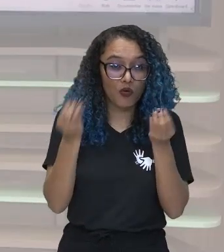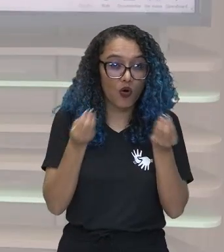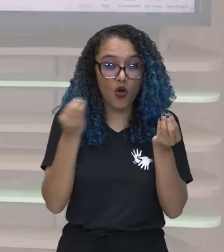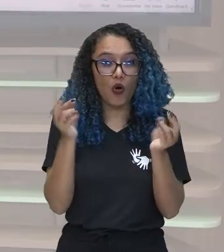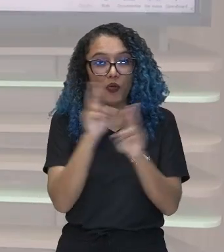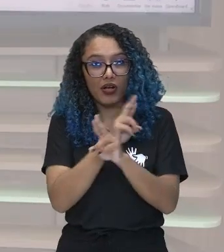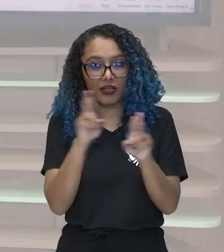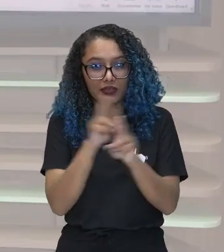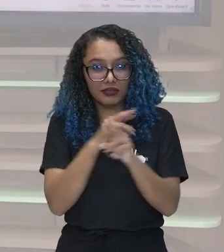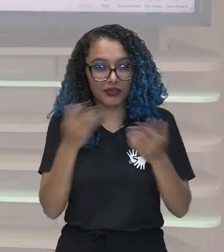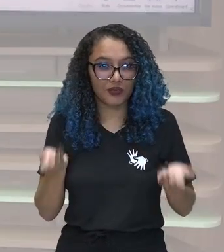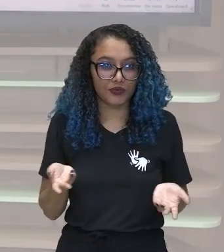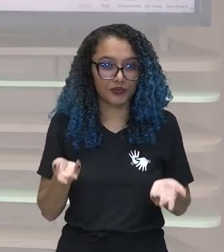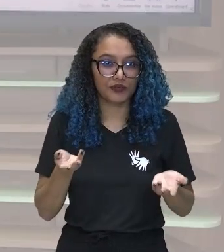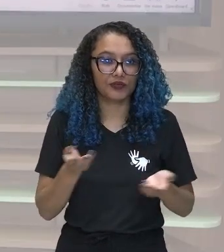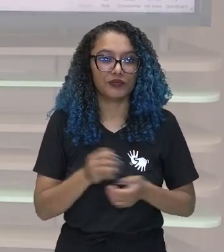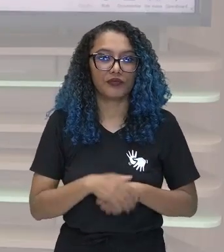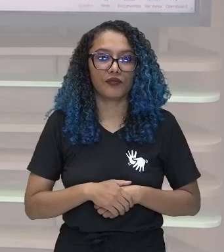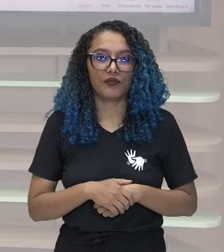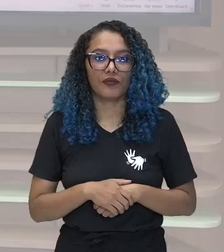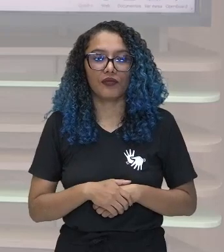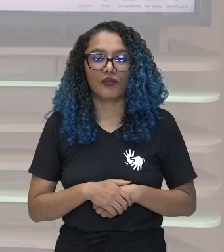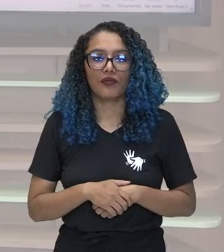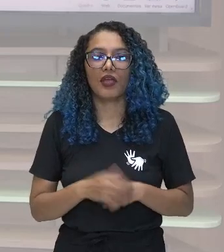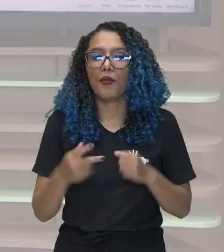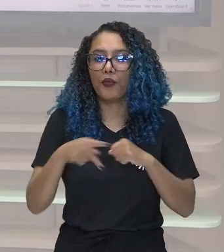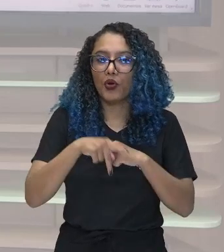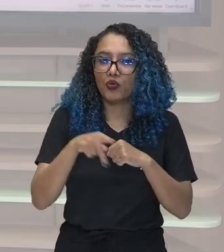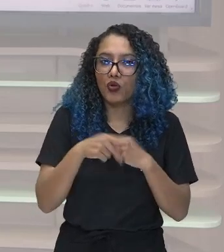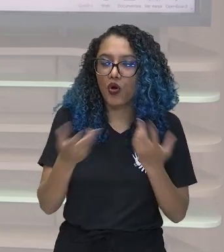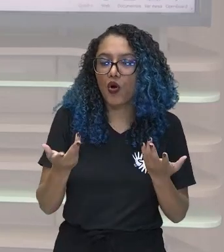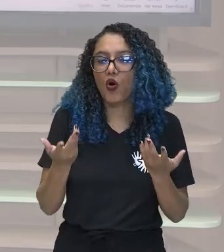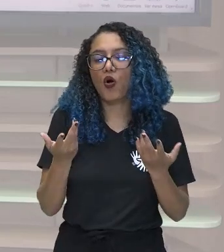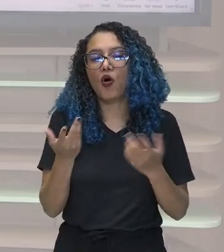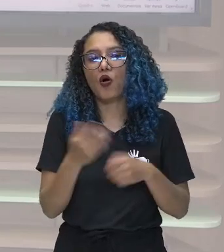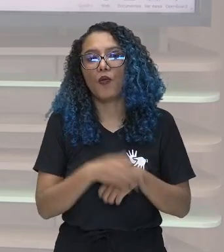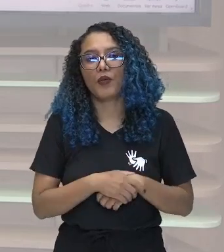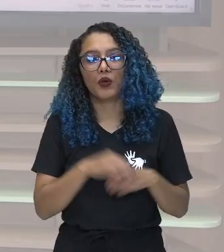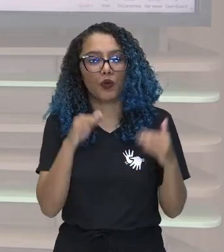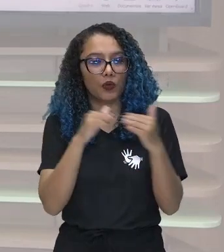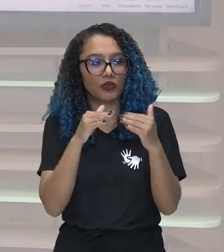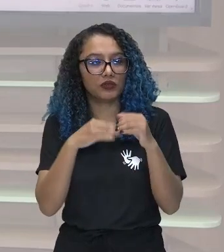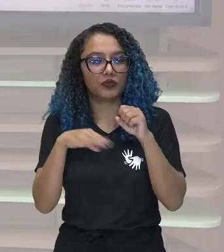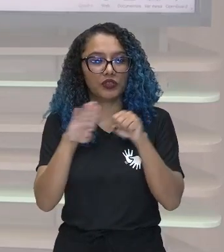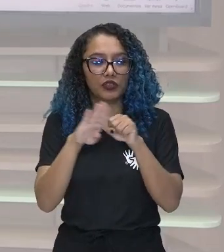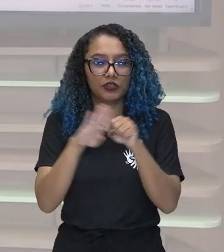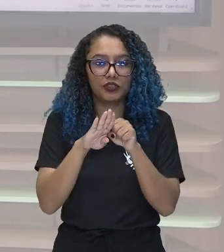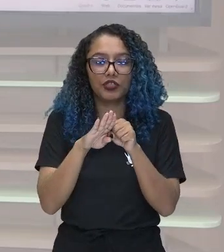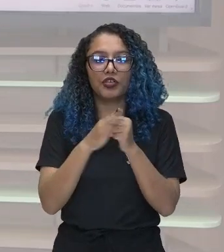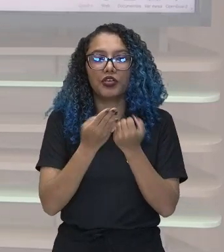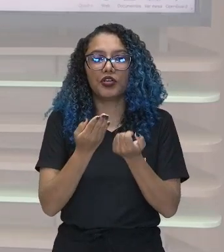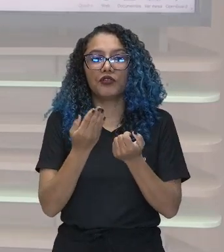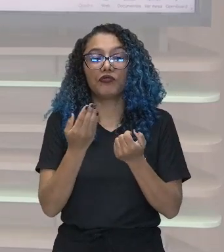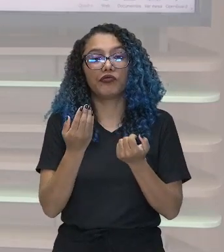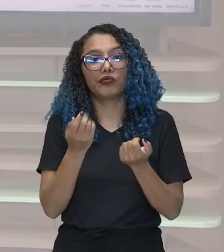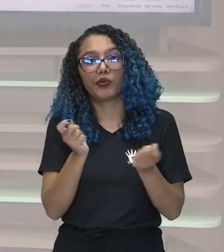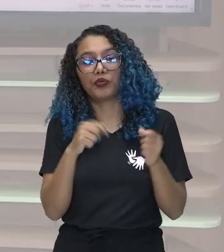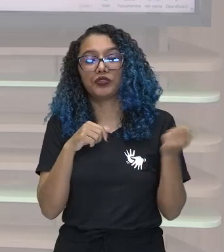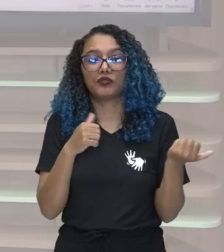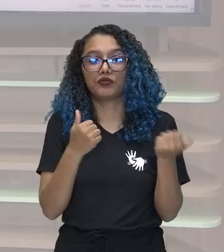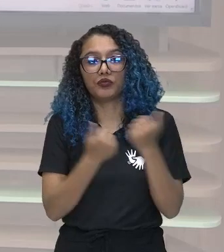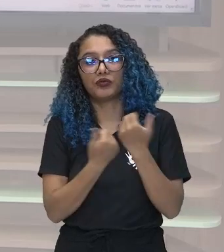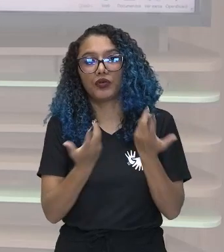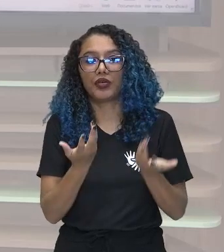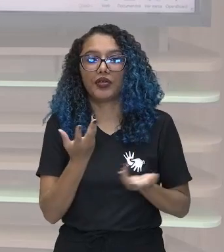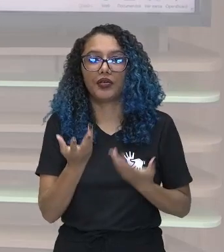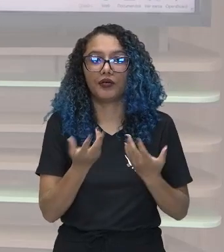relação dos pronomes, concordância com nomes, substantivos, substituindo